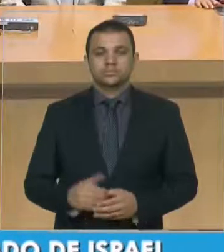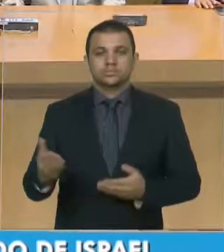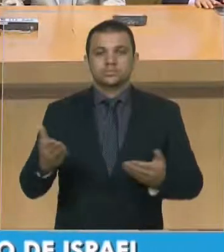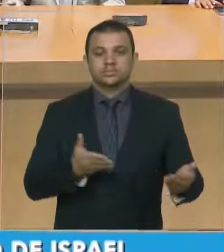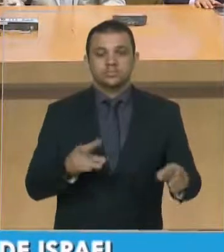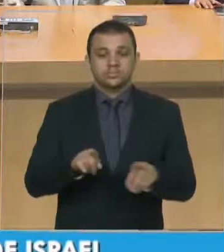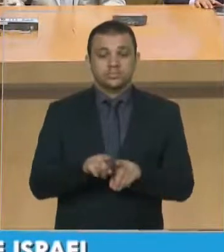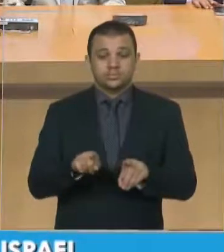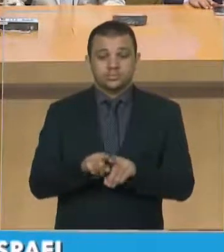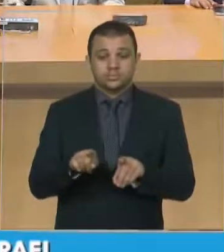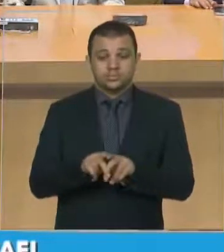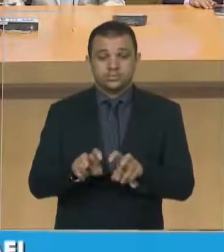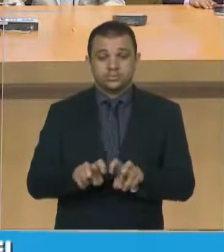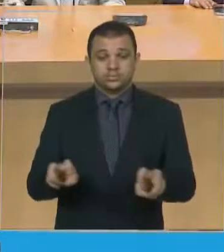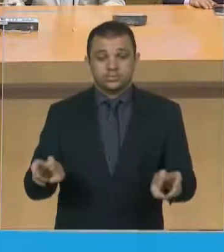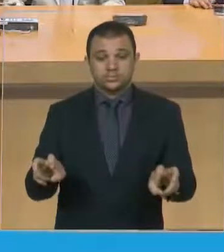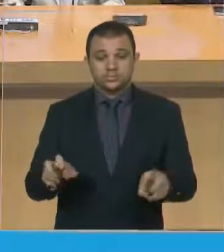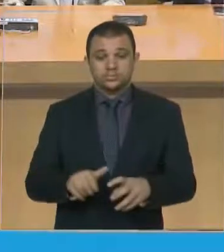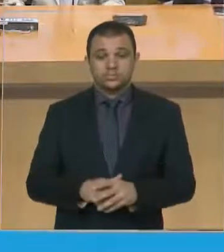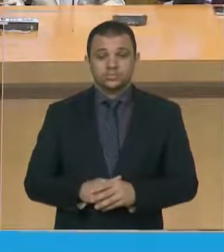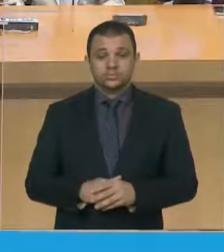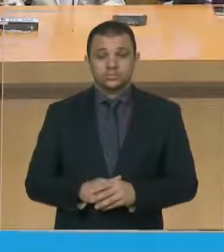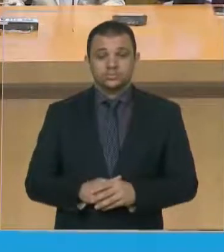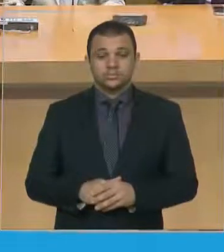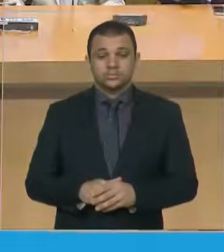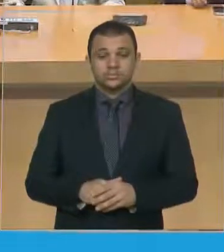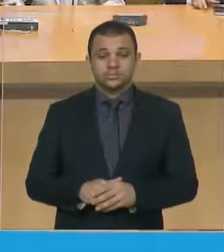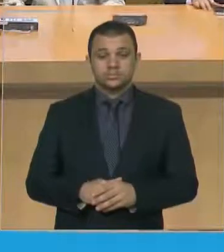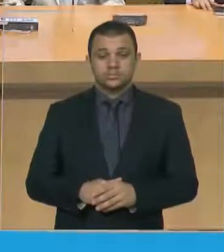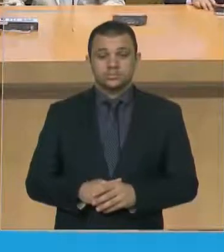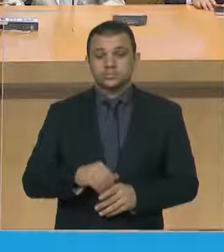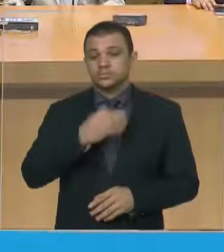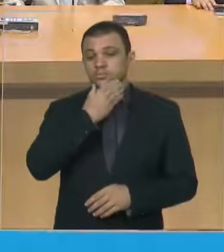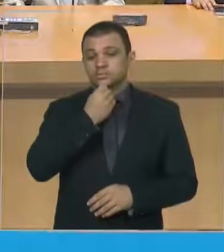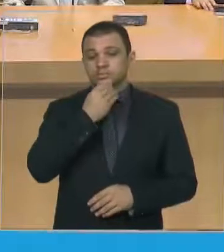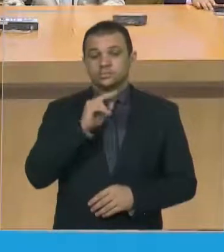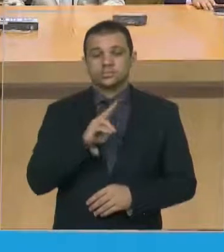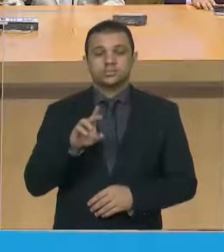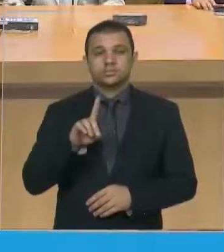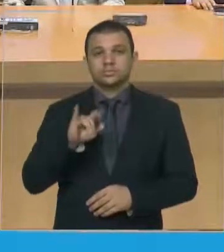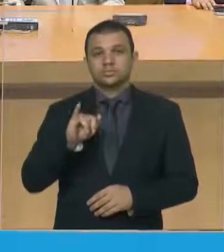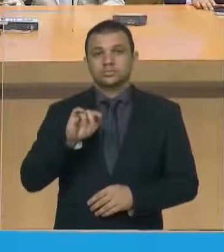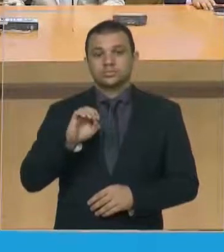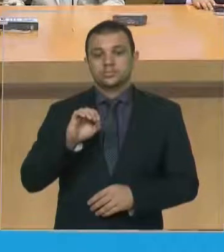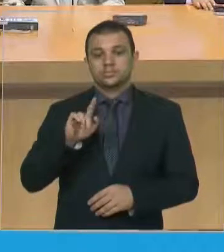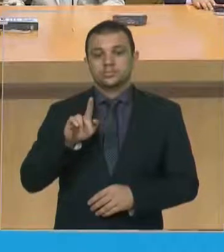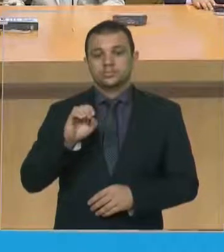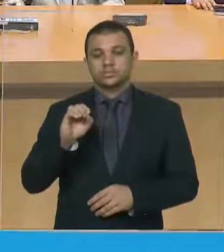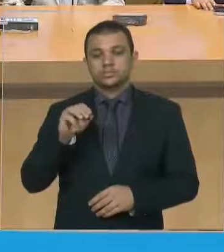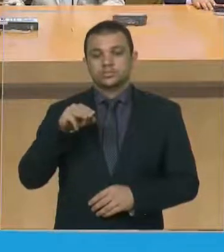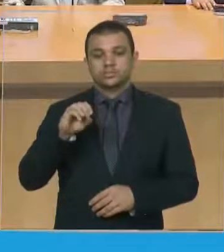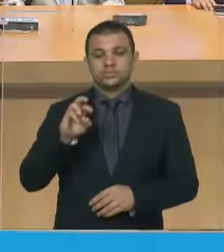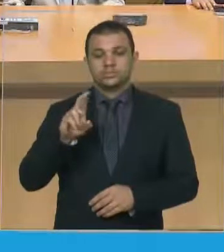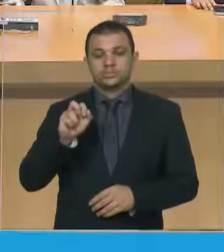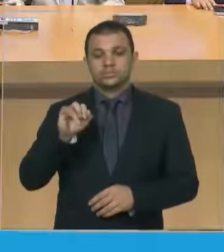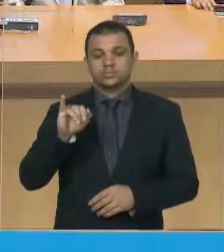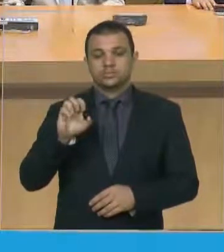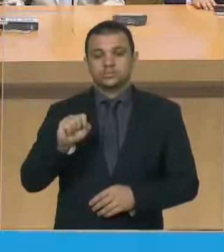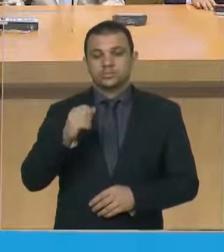Convido também para compor a mesa o aspirante Diogo Moraes, representante do 24